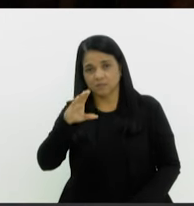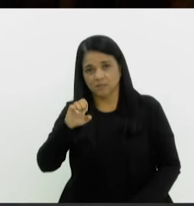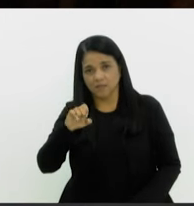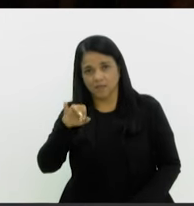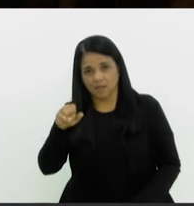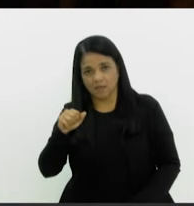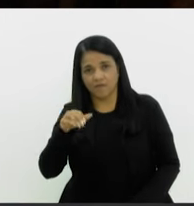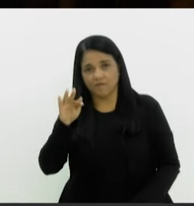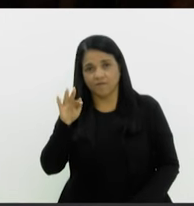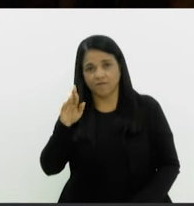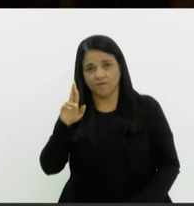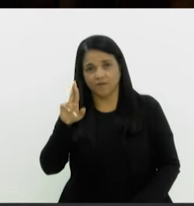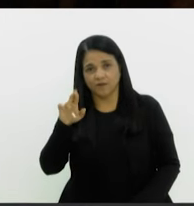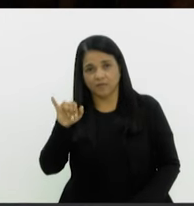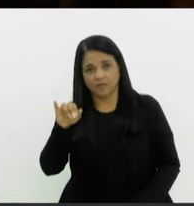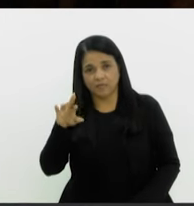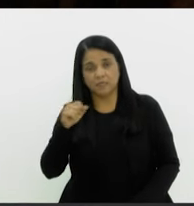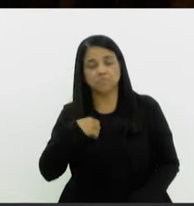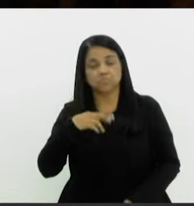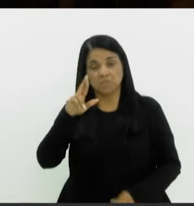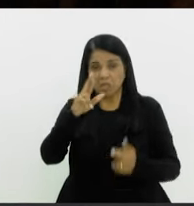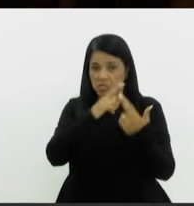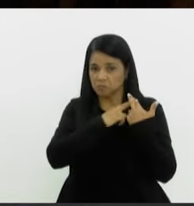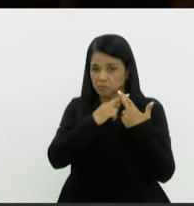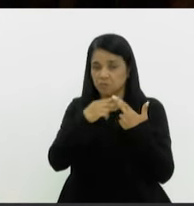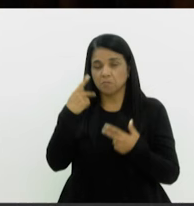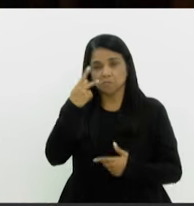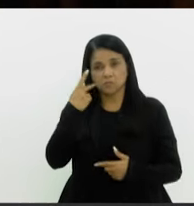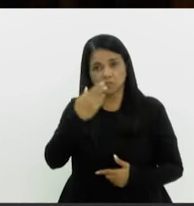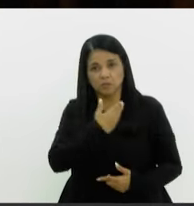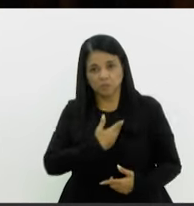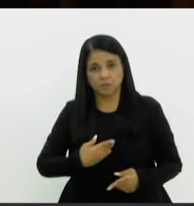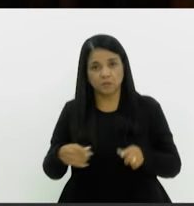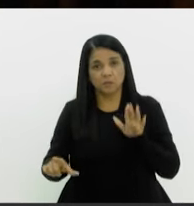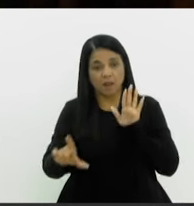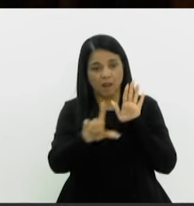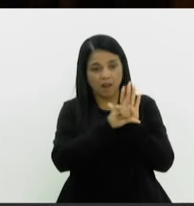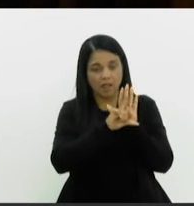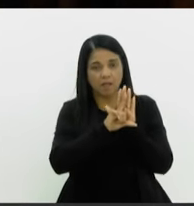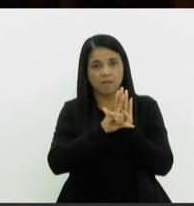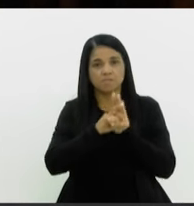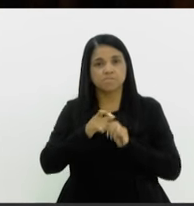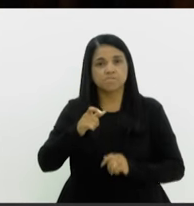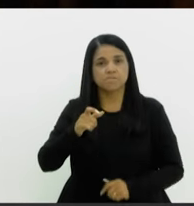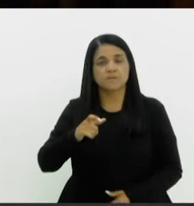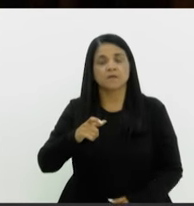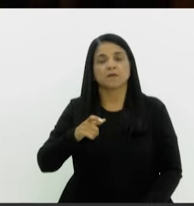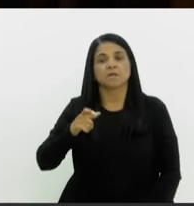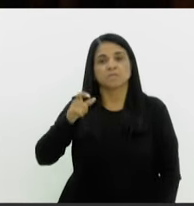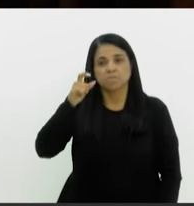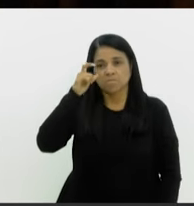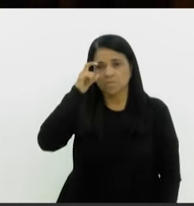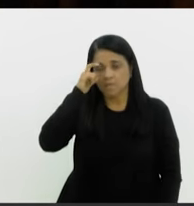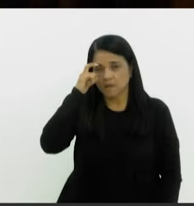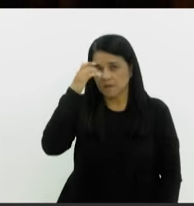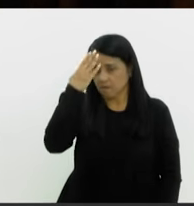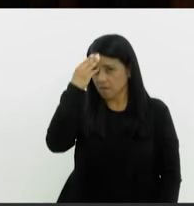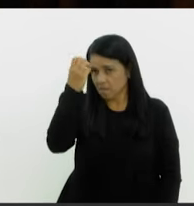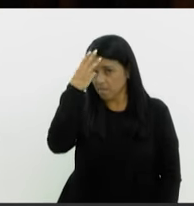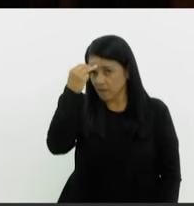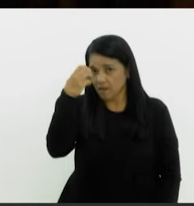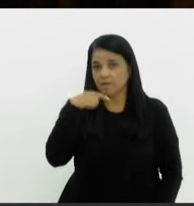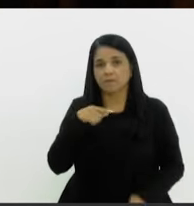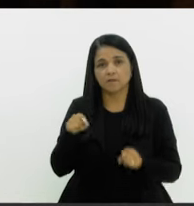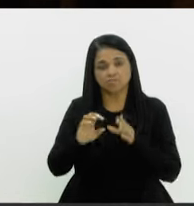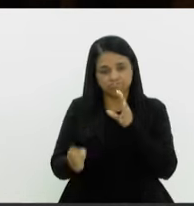responsável por essas políticas públicas sobretudo pela nossa lei Maria da pen Ela tanto que lutou por isso por implementar